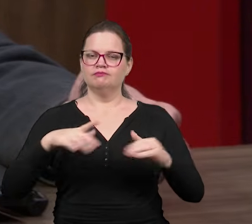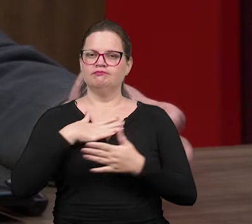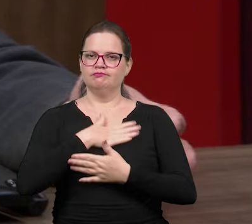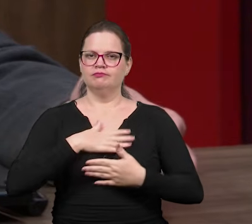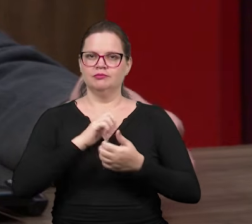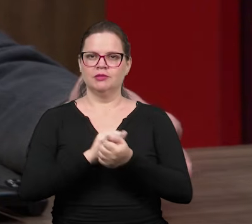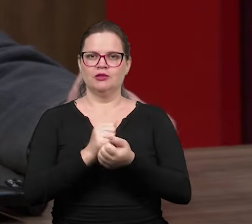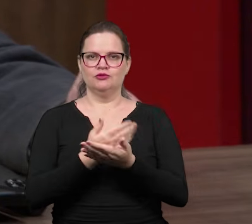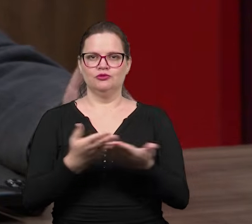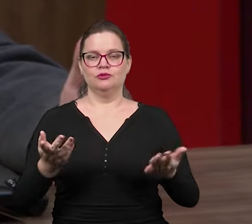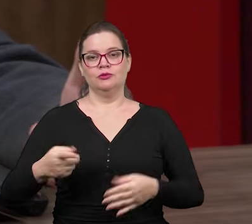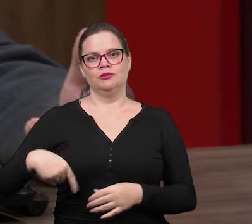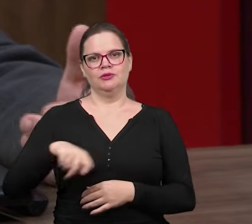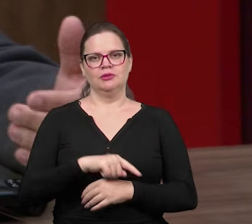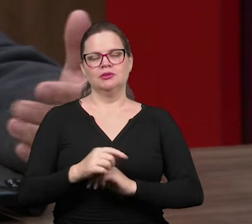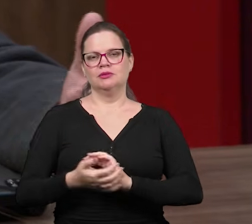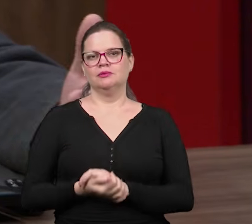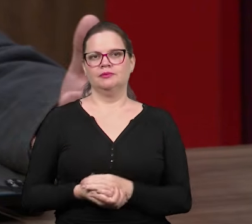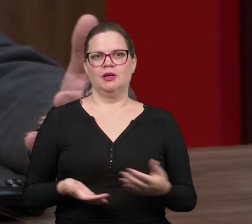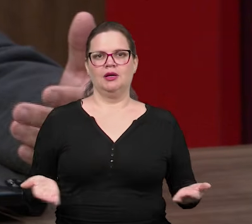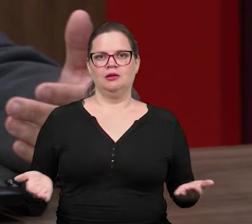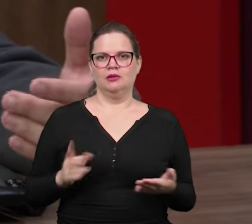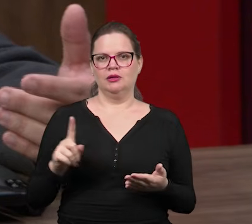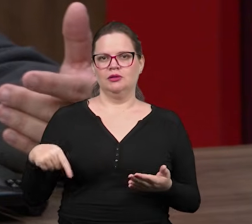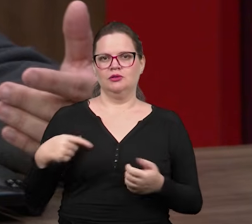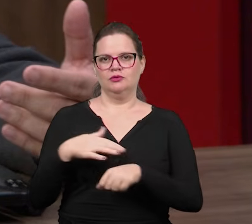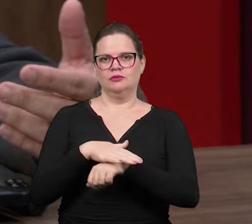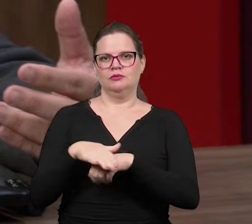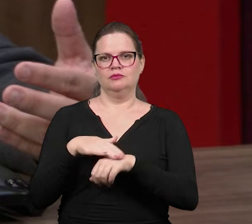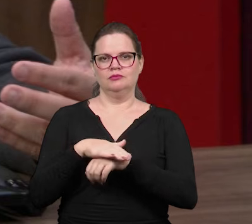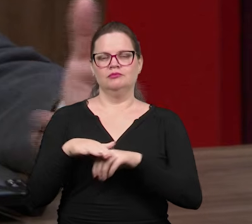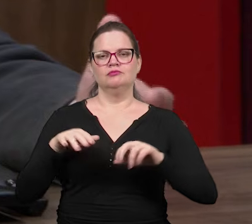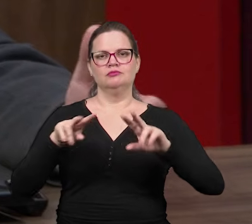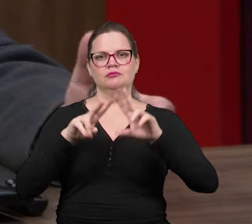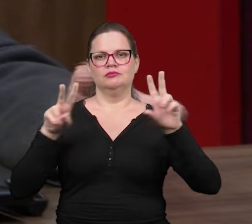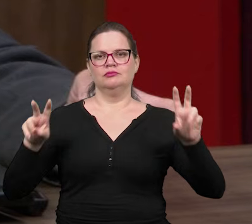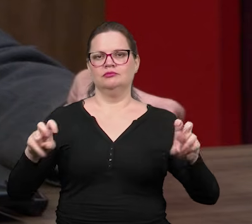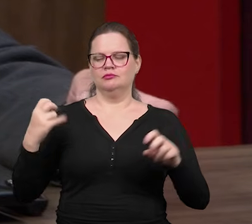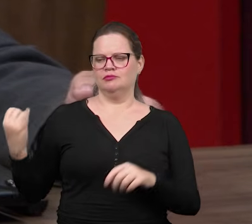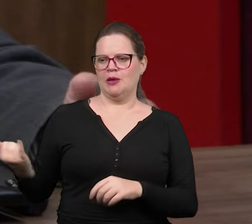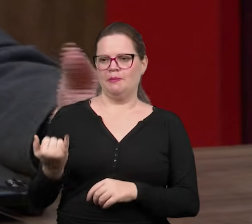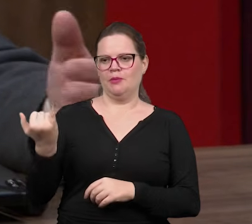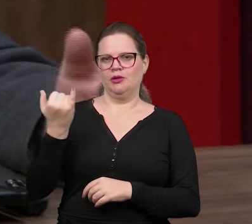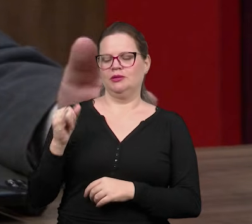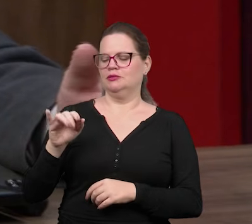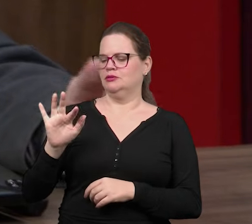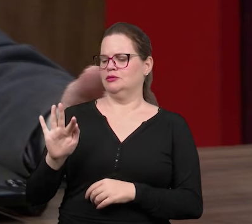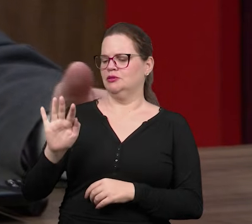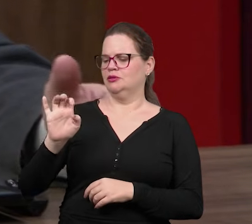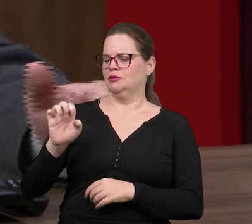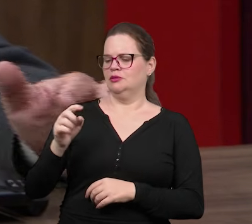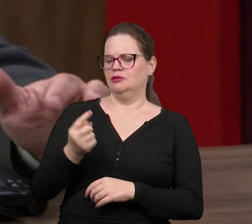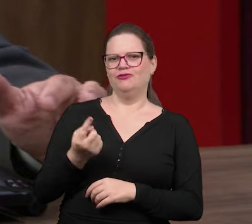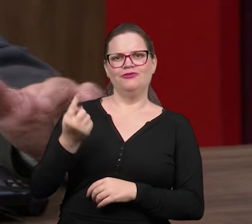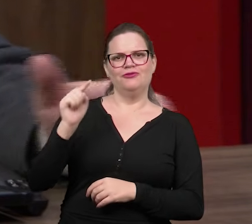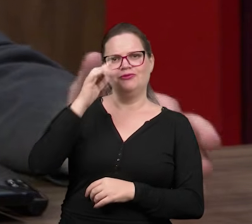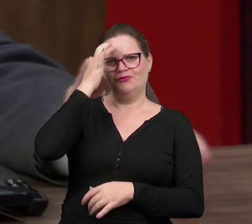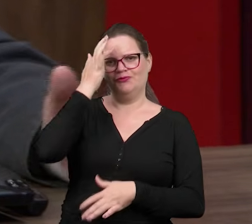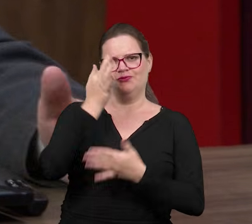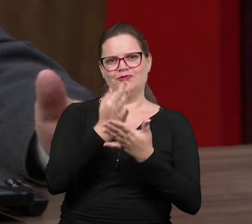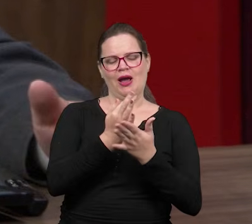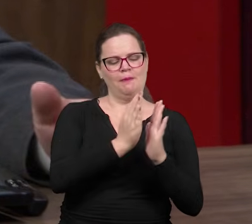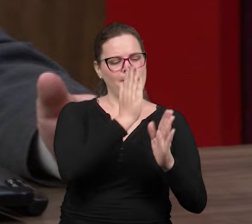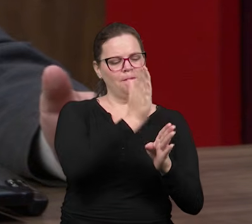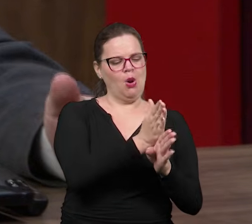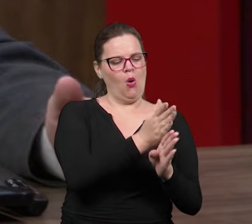uma satisfação estar conosco e nesse momento onde nós vamos falar sobre um assunto importantíssimo, a fé ao longo de todos os